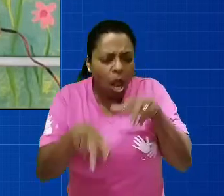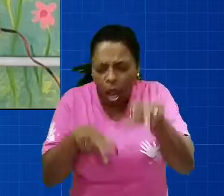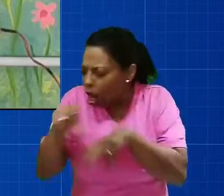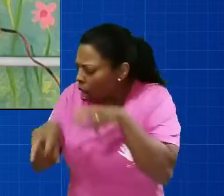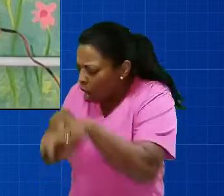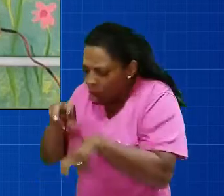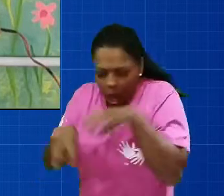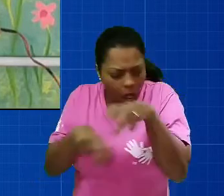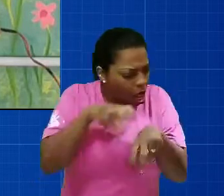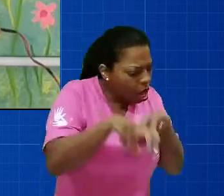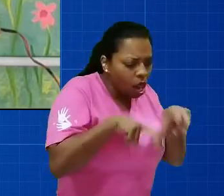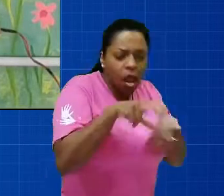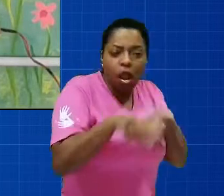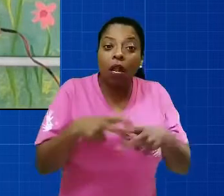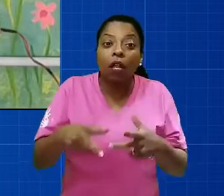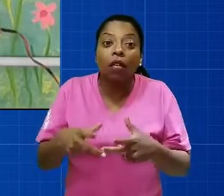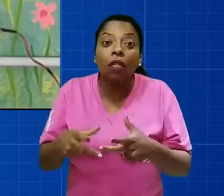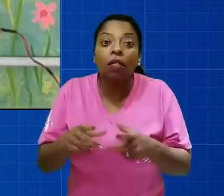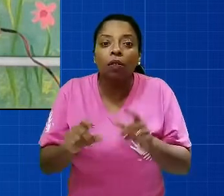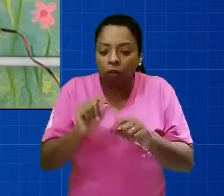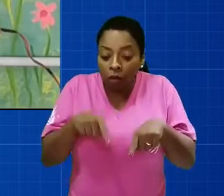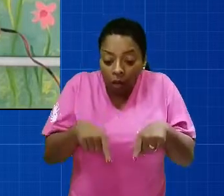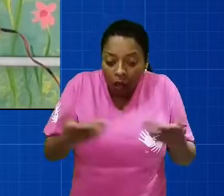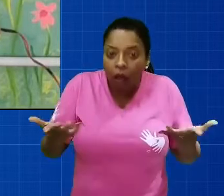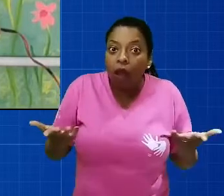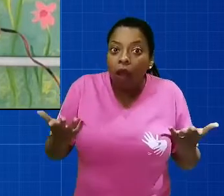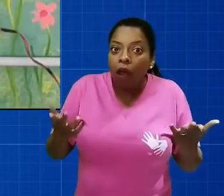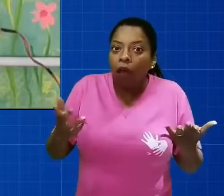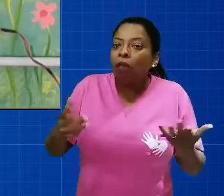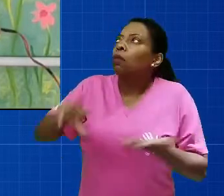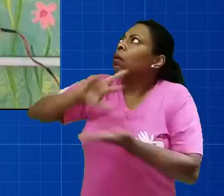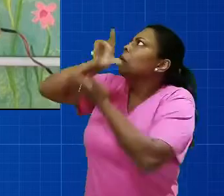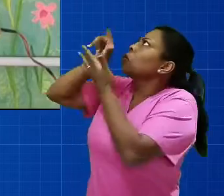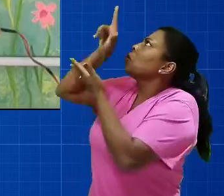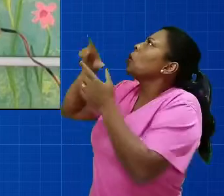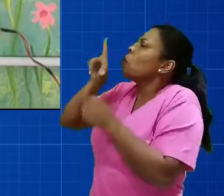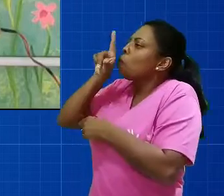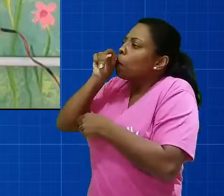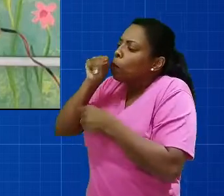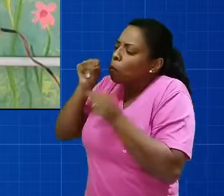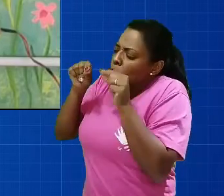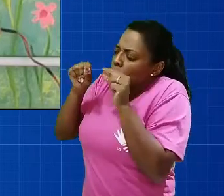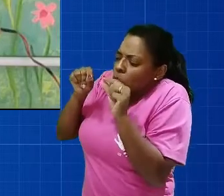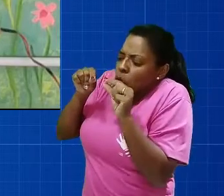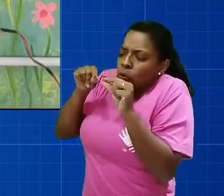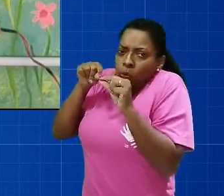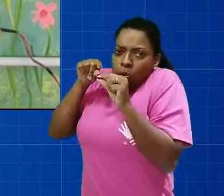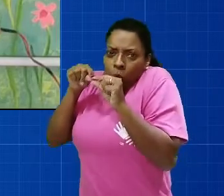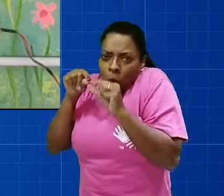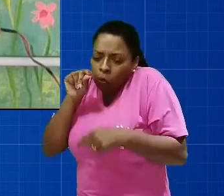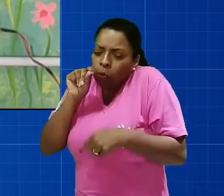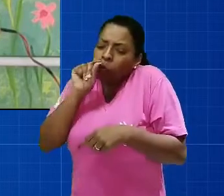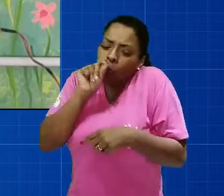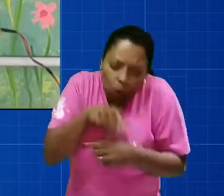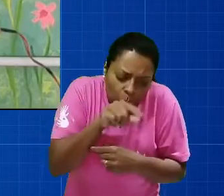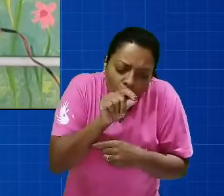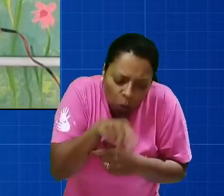começaram a poupar a terra. Então, outros que tinham semente nos bicos começaram